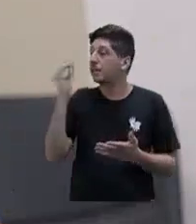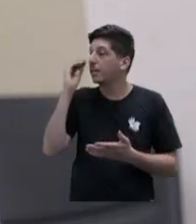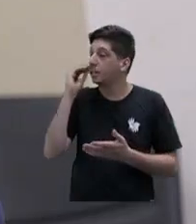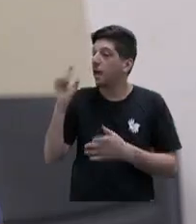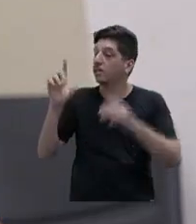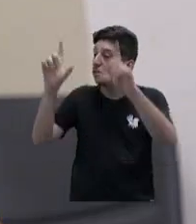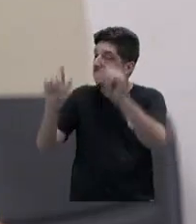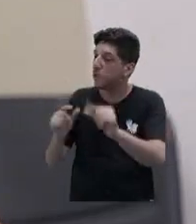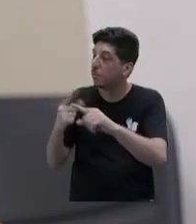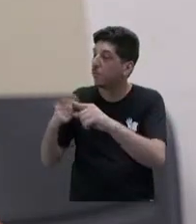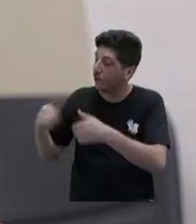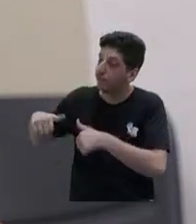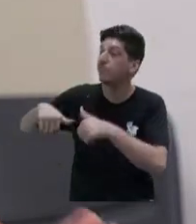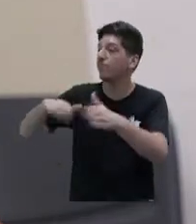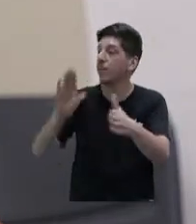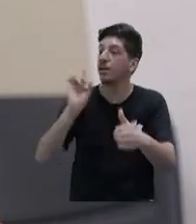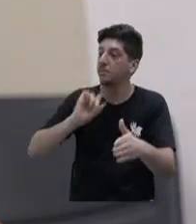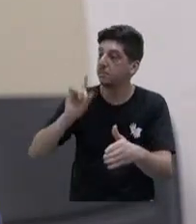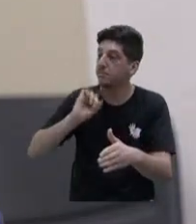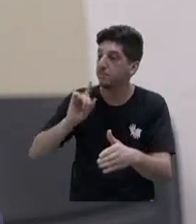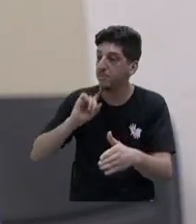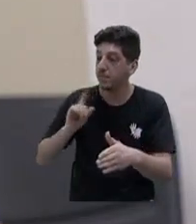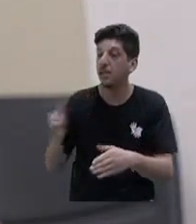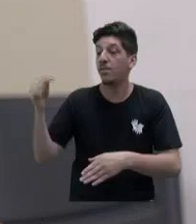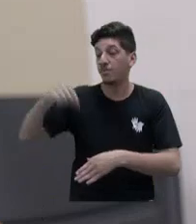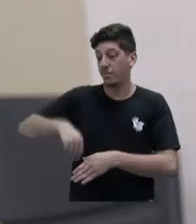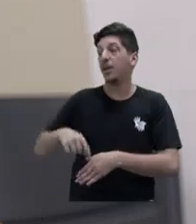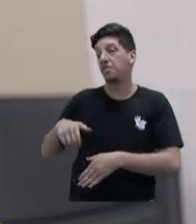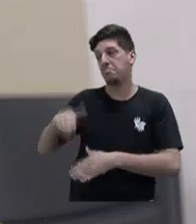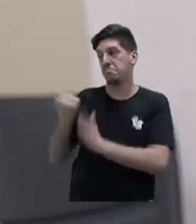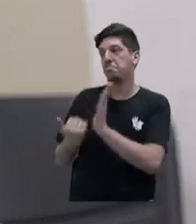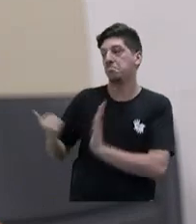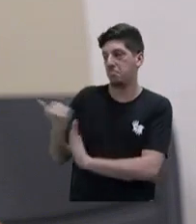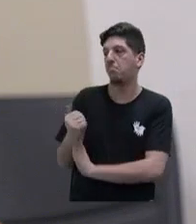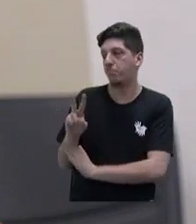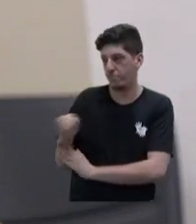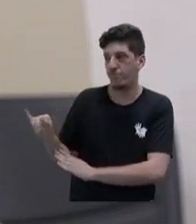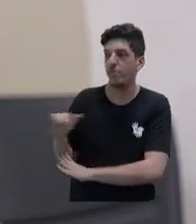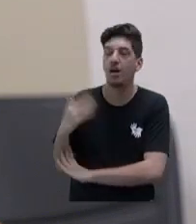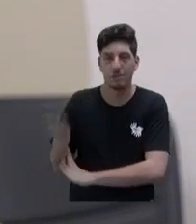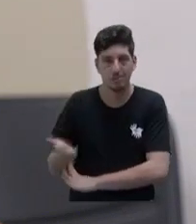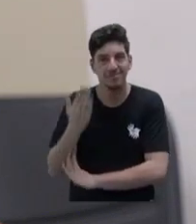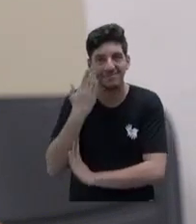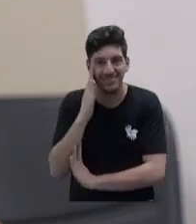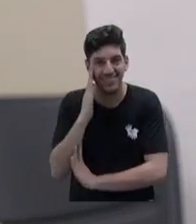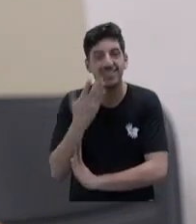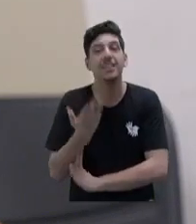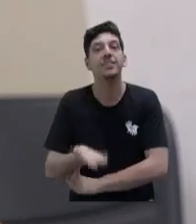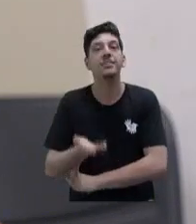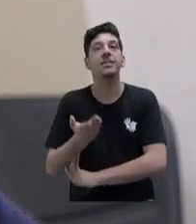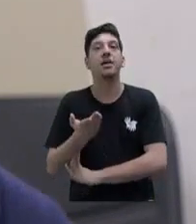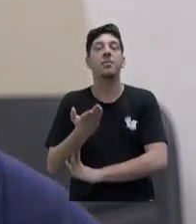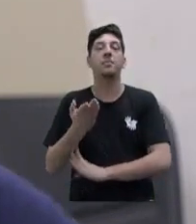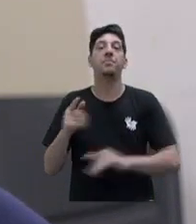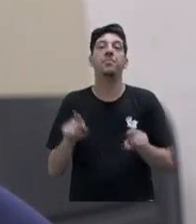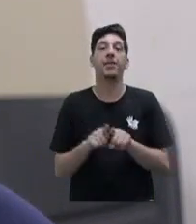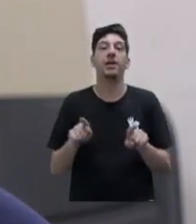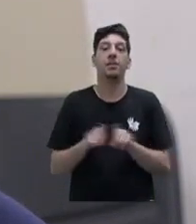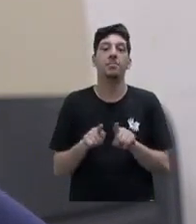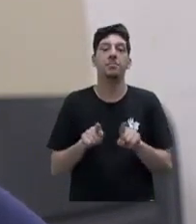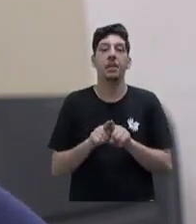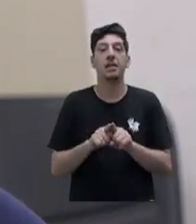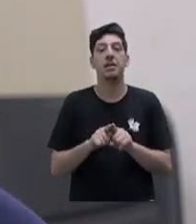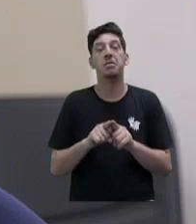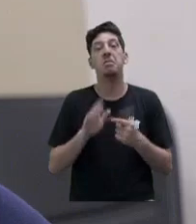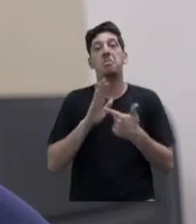ela for para o interior de Minas Gerais e maior, onde há mais concentração de riqueza. E Também, ela traz, eu acho que é